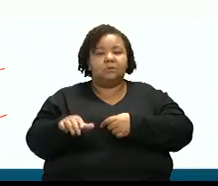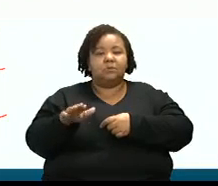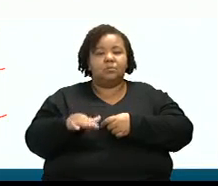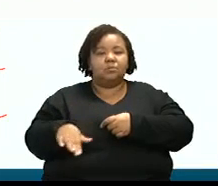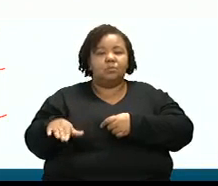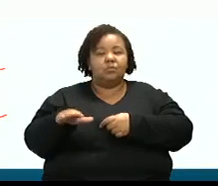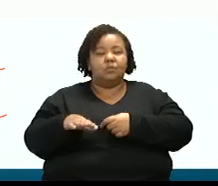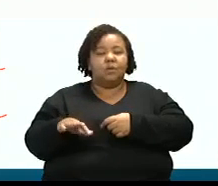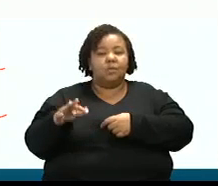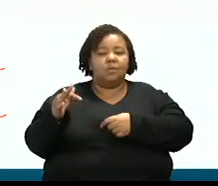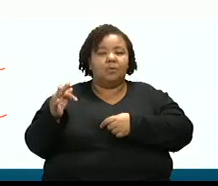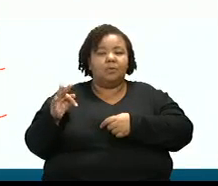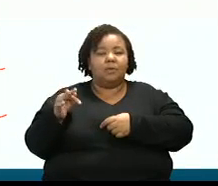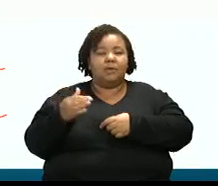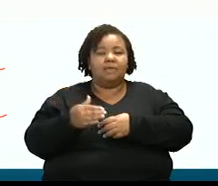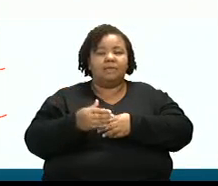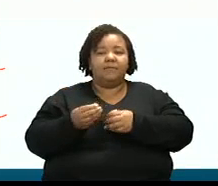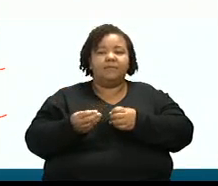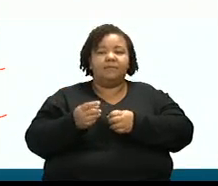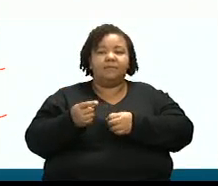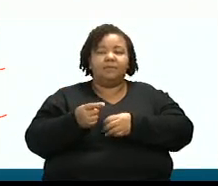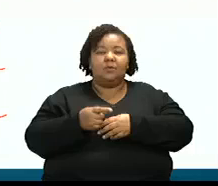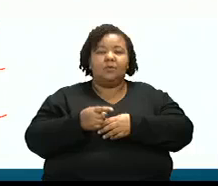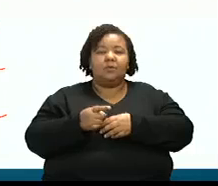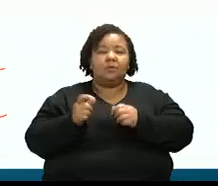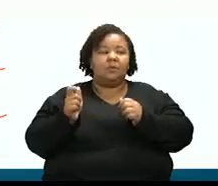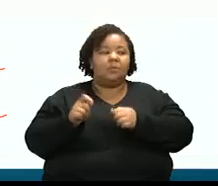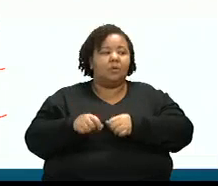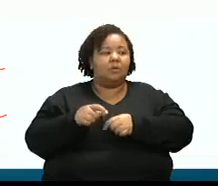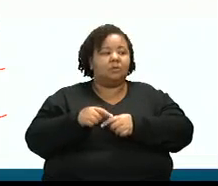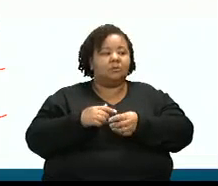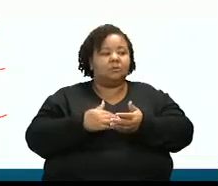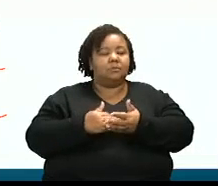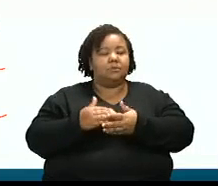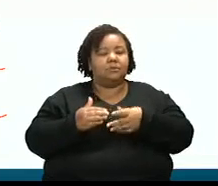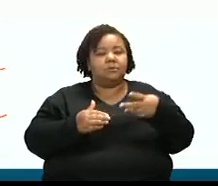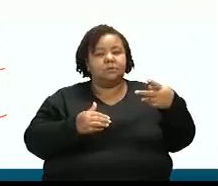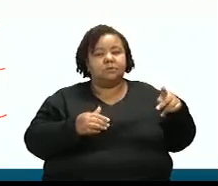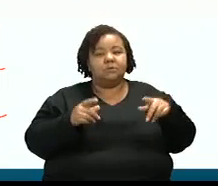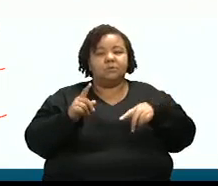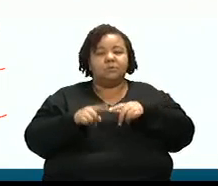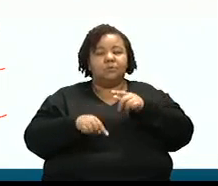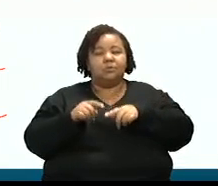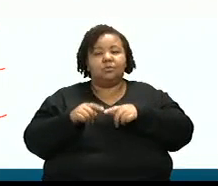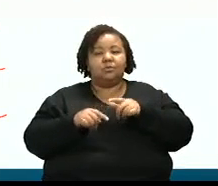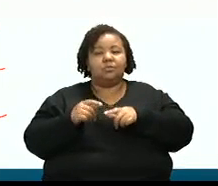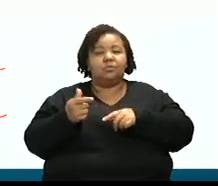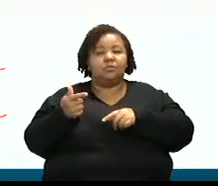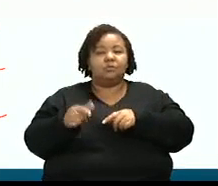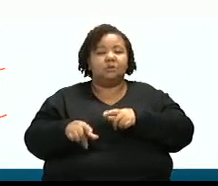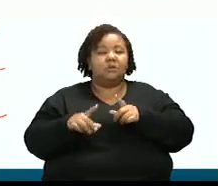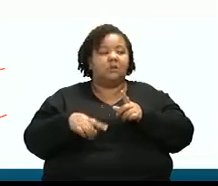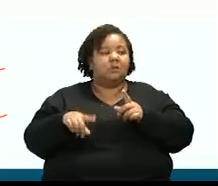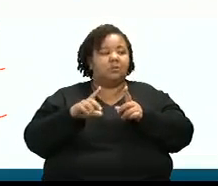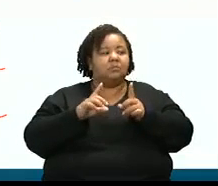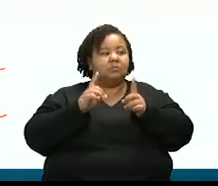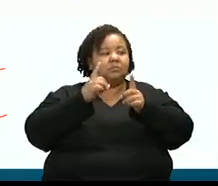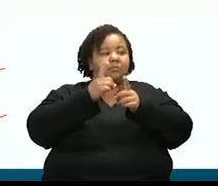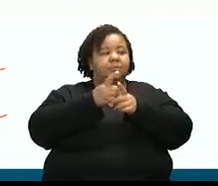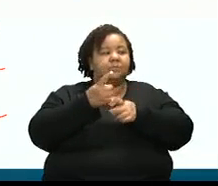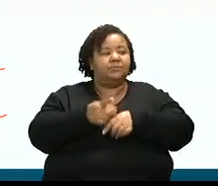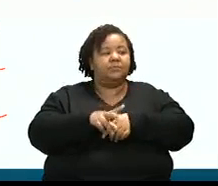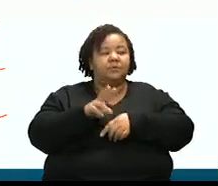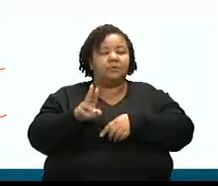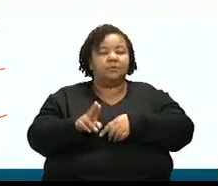F. Como que eu posso partir desse produto vetorial e chegar na expressão que eu conheço?